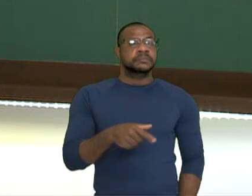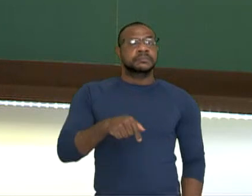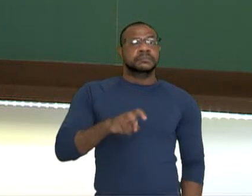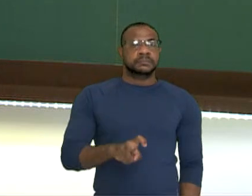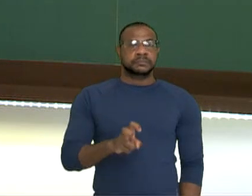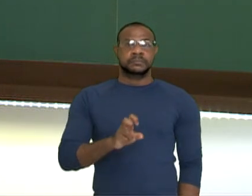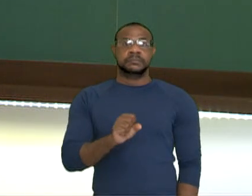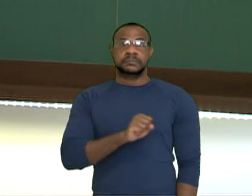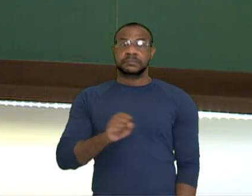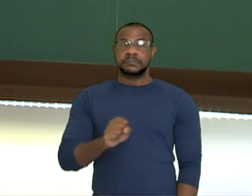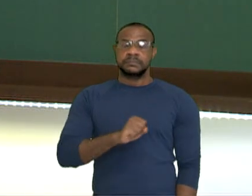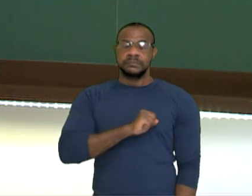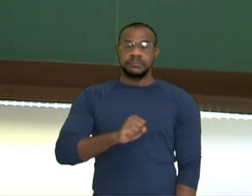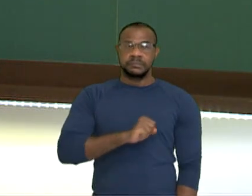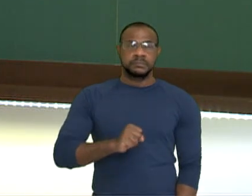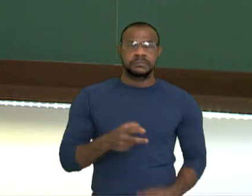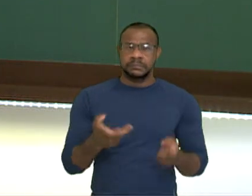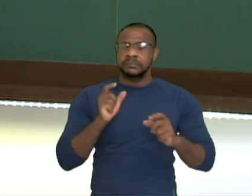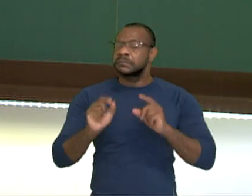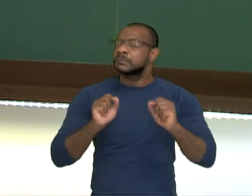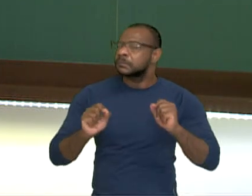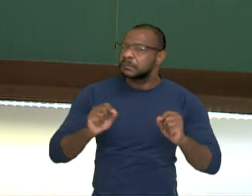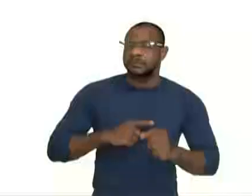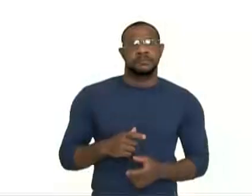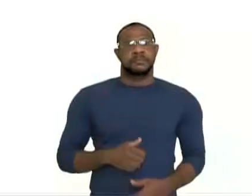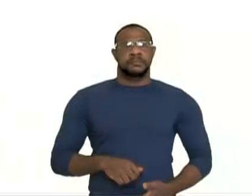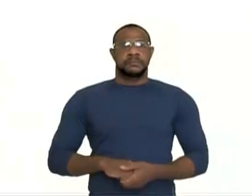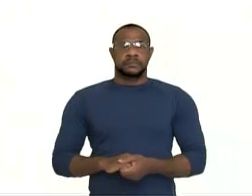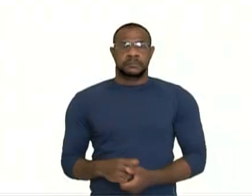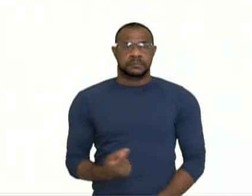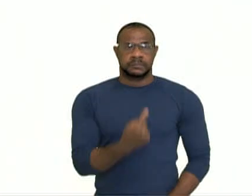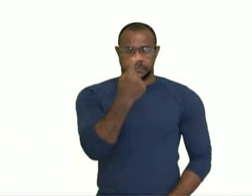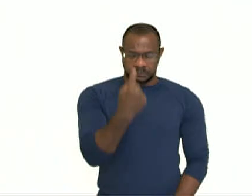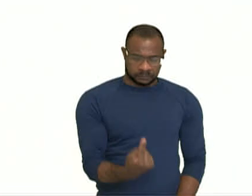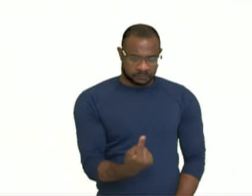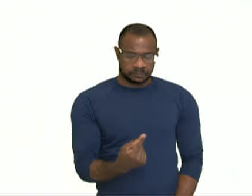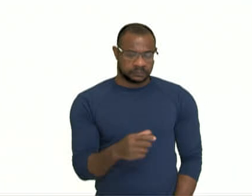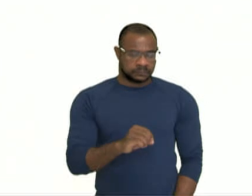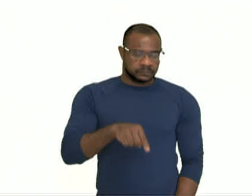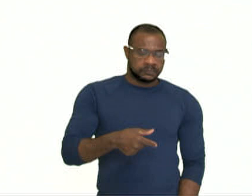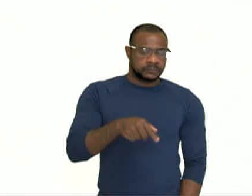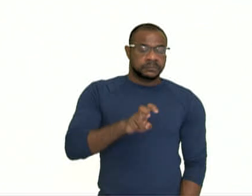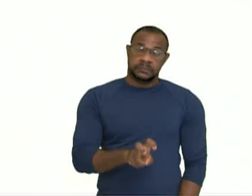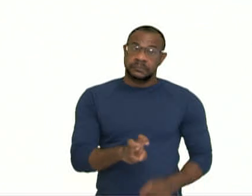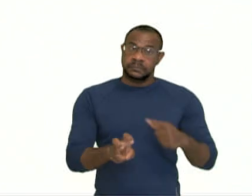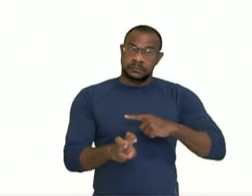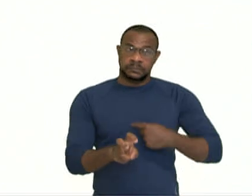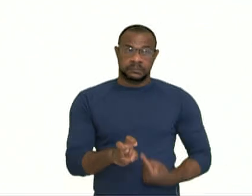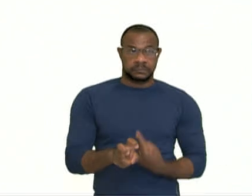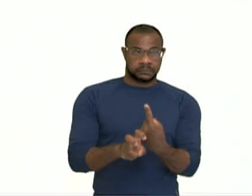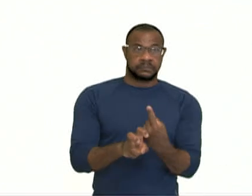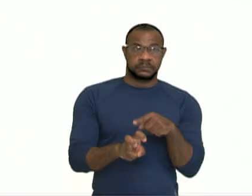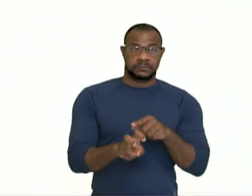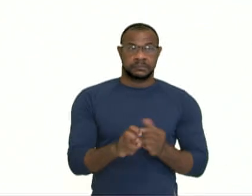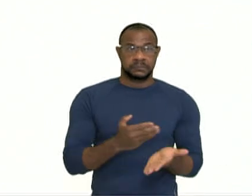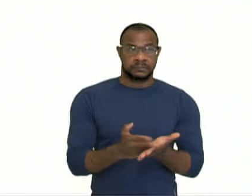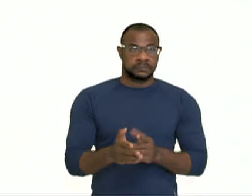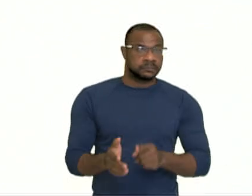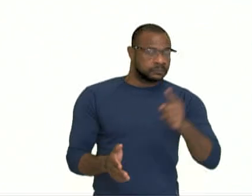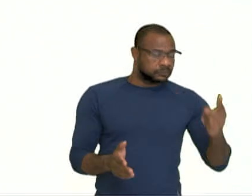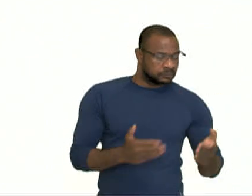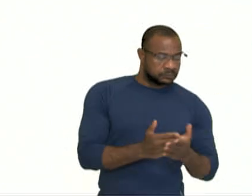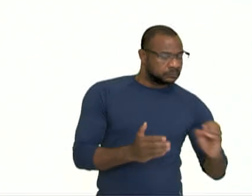0,75 segundos. Porque observe que no primeiro eu tenho 0,75, começando lá no meu